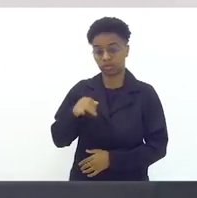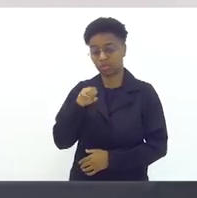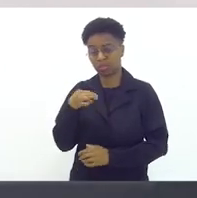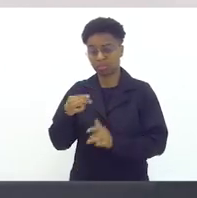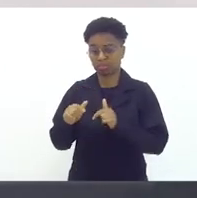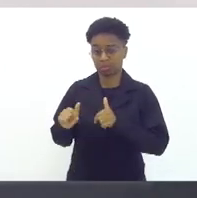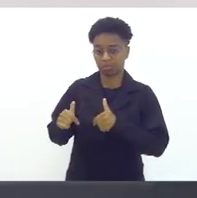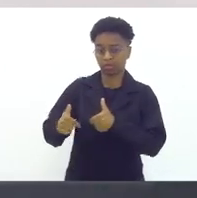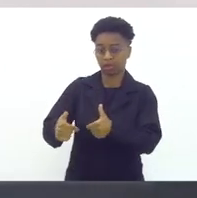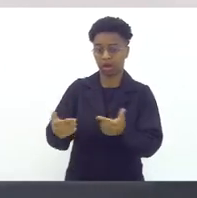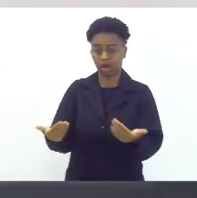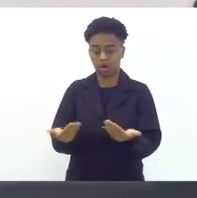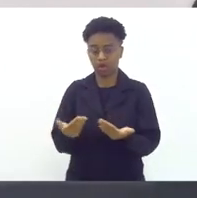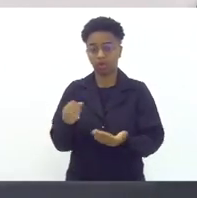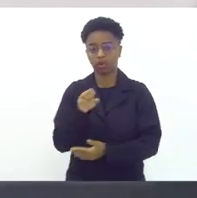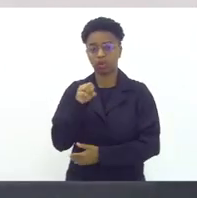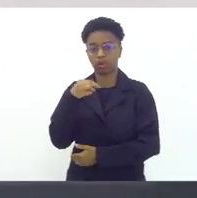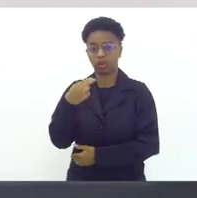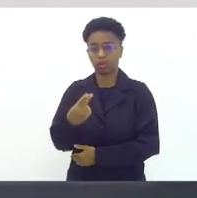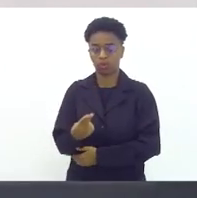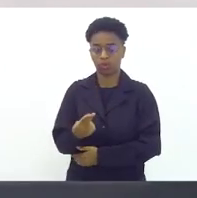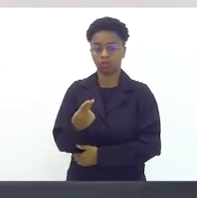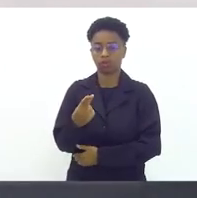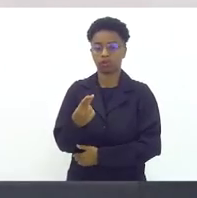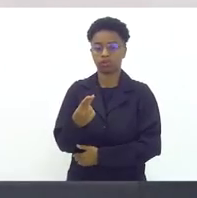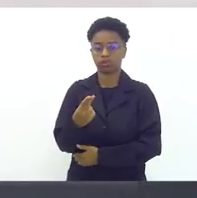ou sejam os servidores da